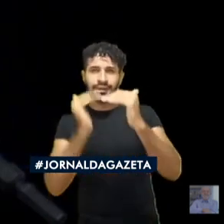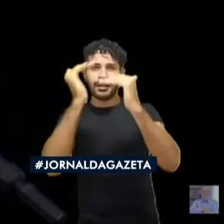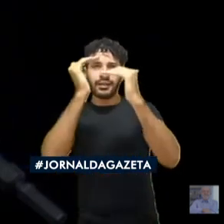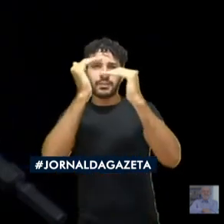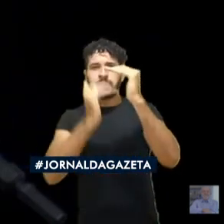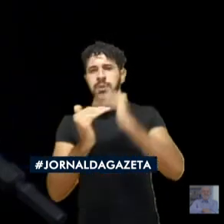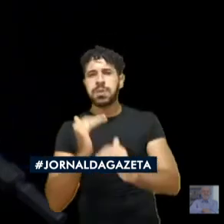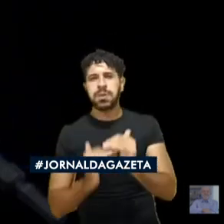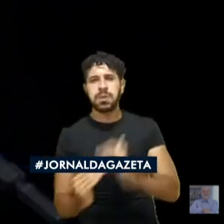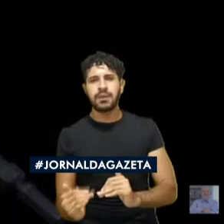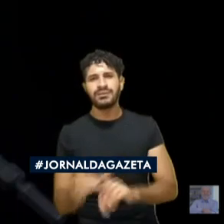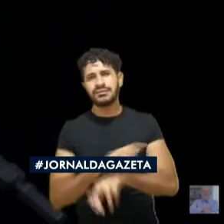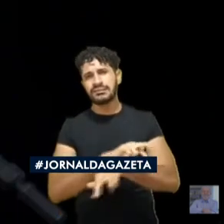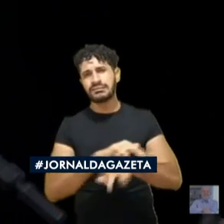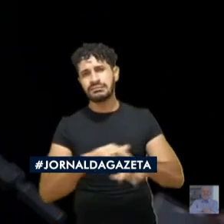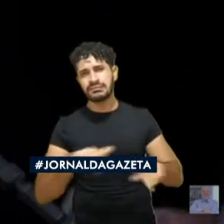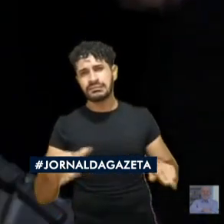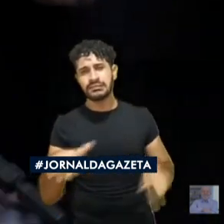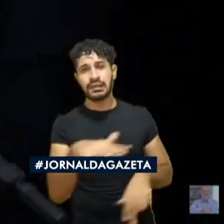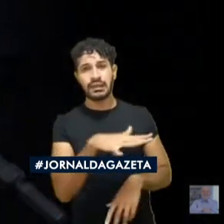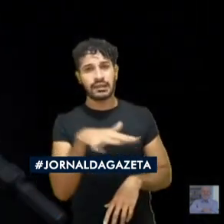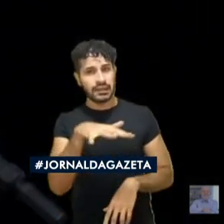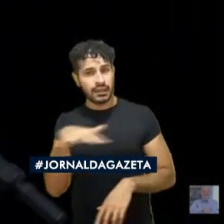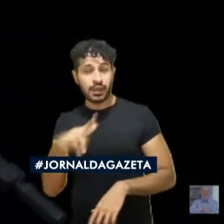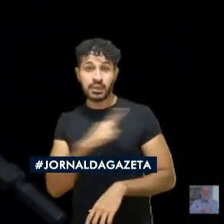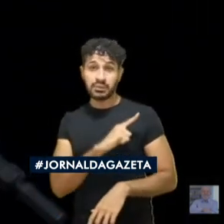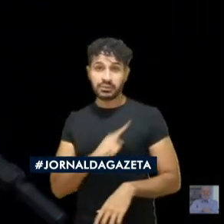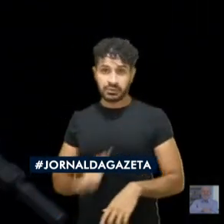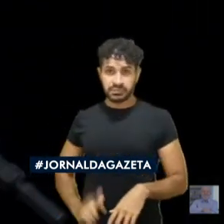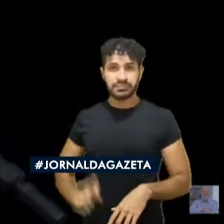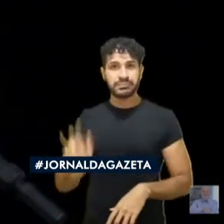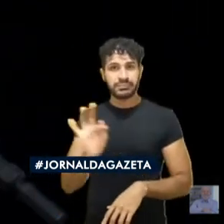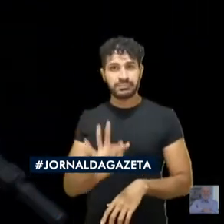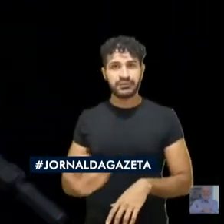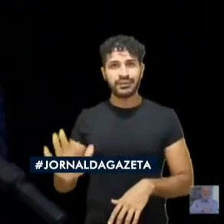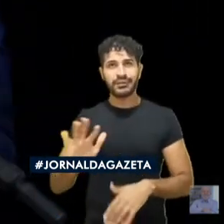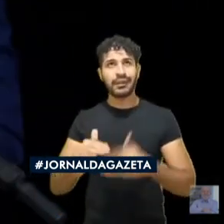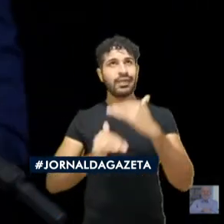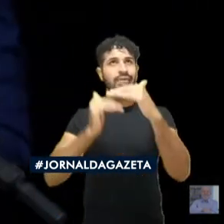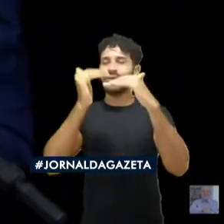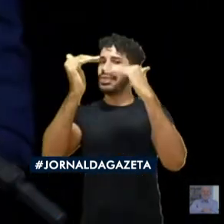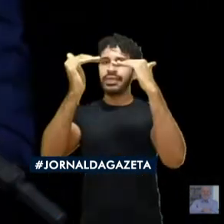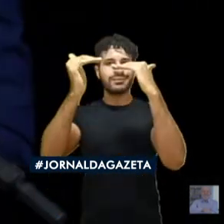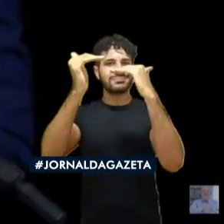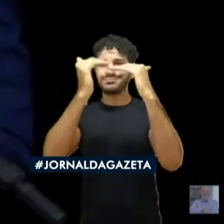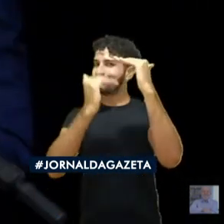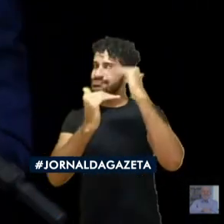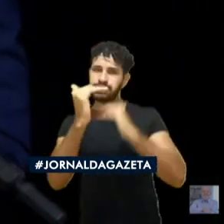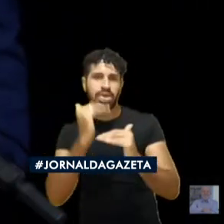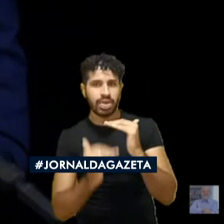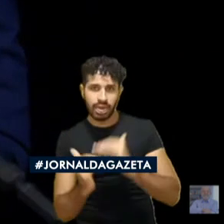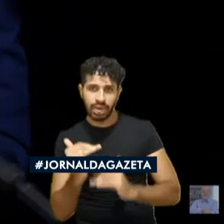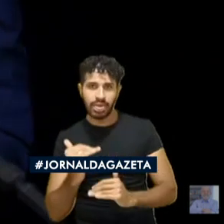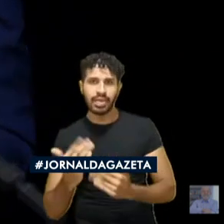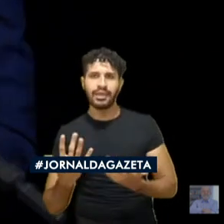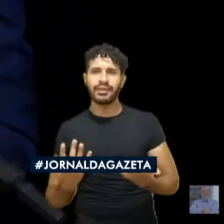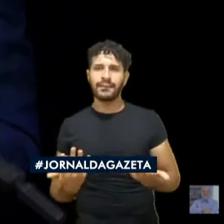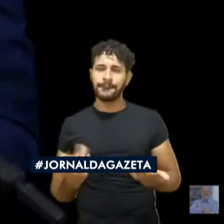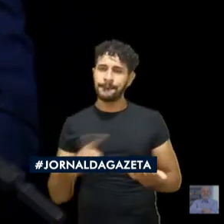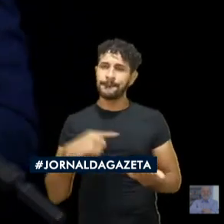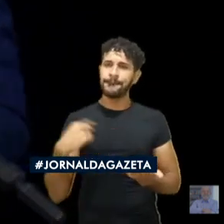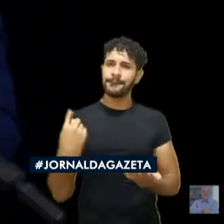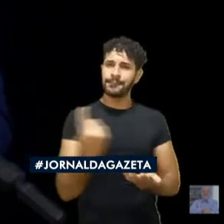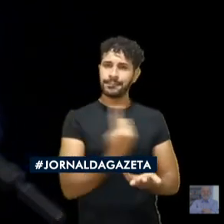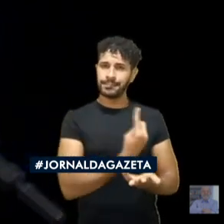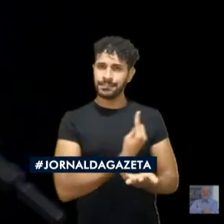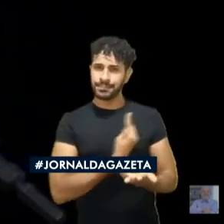o governo federal andou para trás então o estado que o presidente Lula recebe